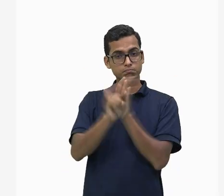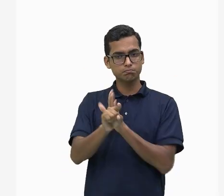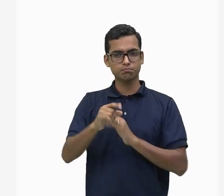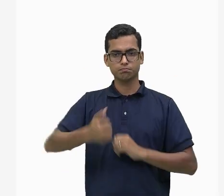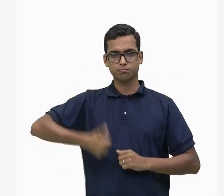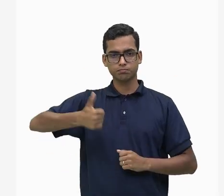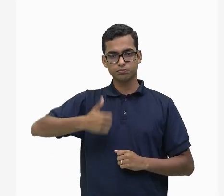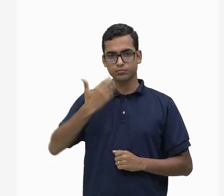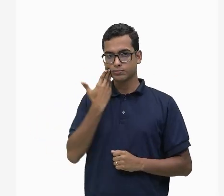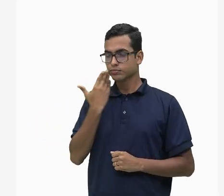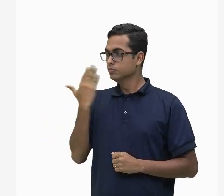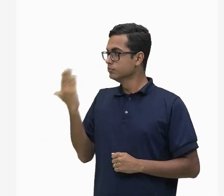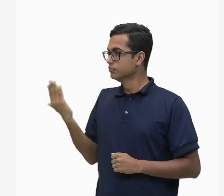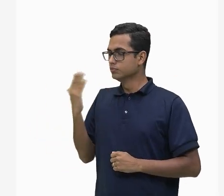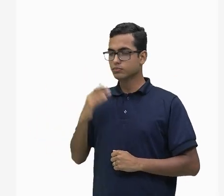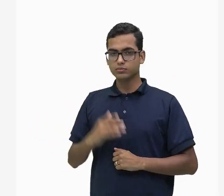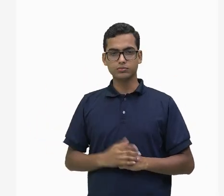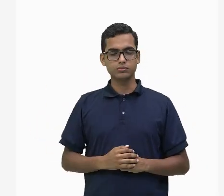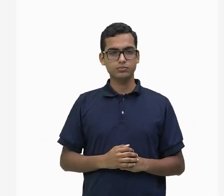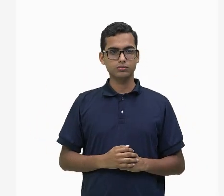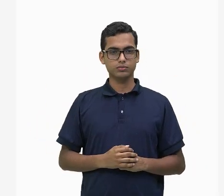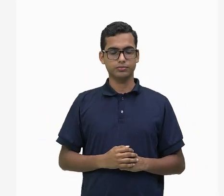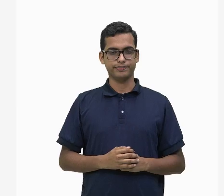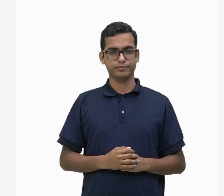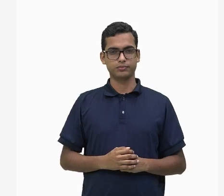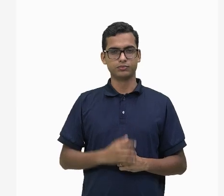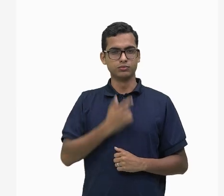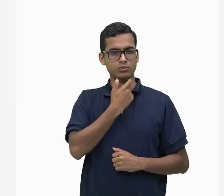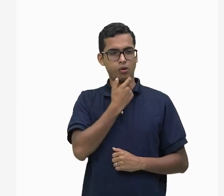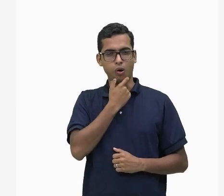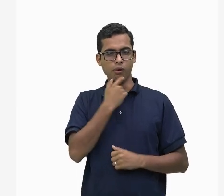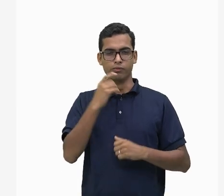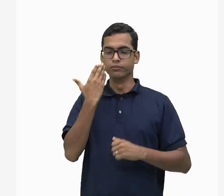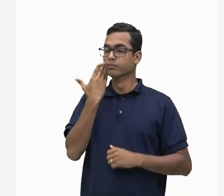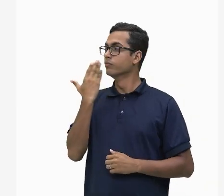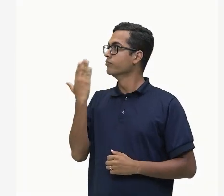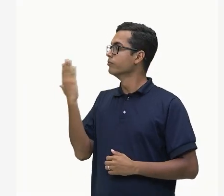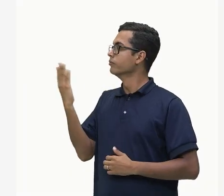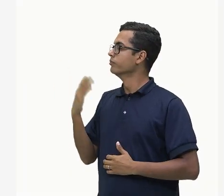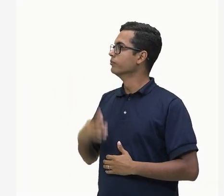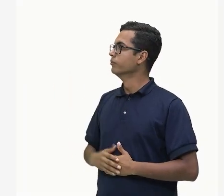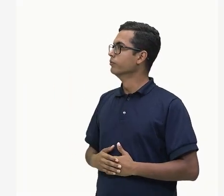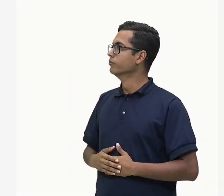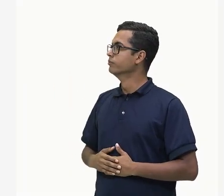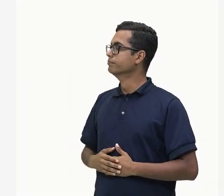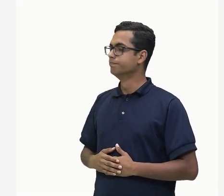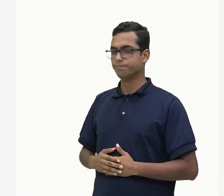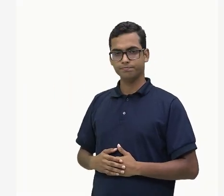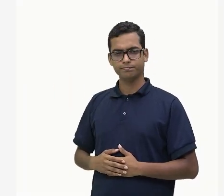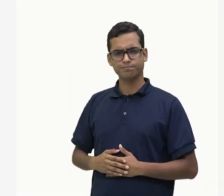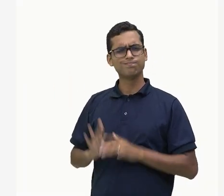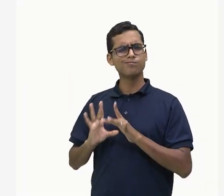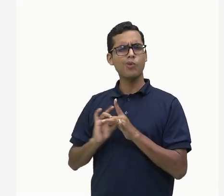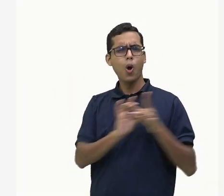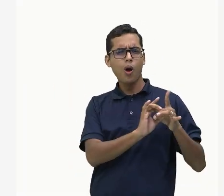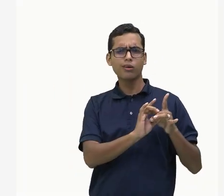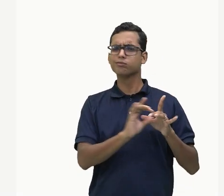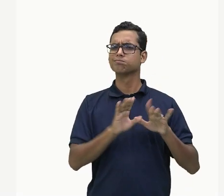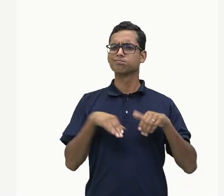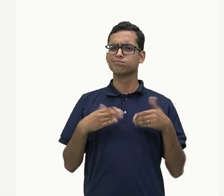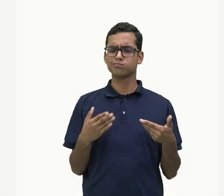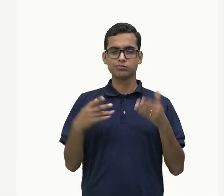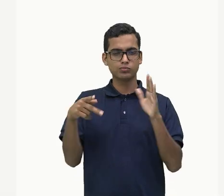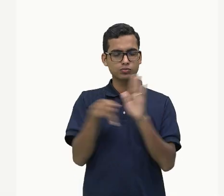só. I like coffee. I don't drink it every day. Olha só, pelo contexto ali, qual é a conjunção que eu